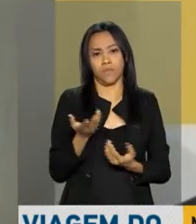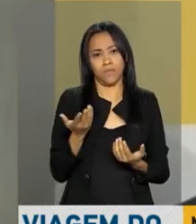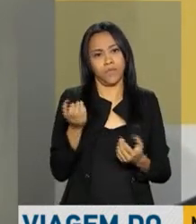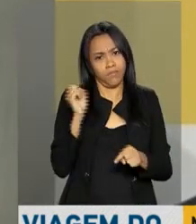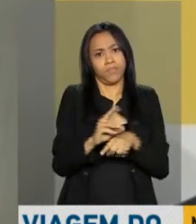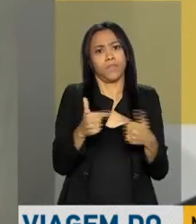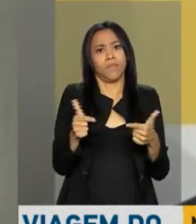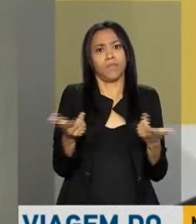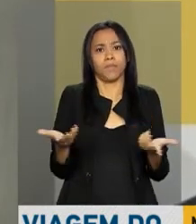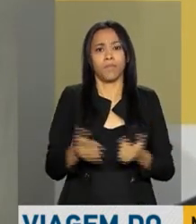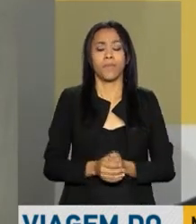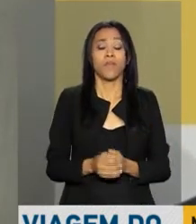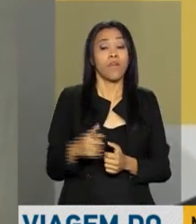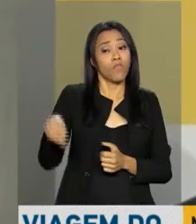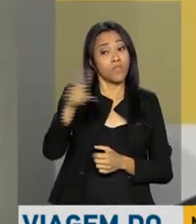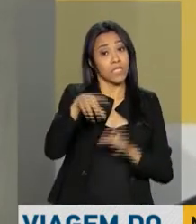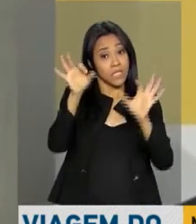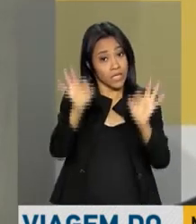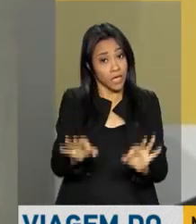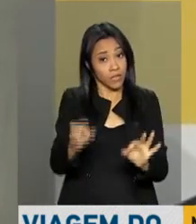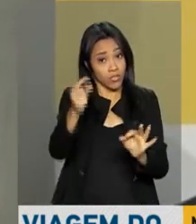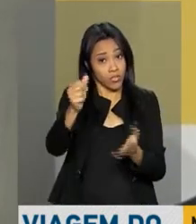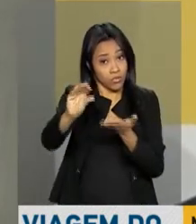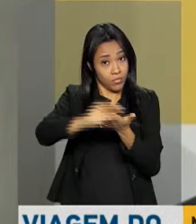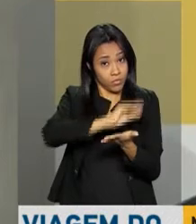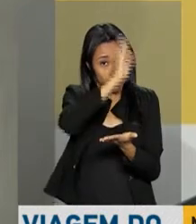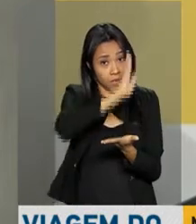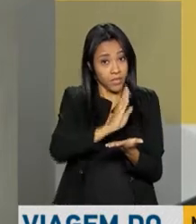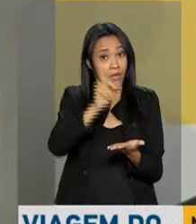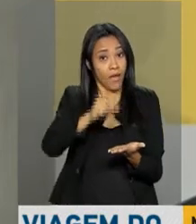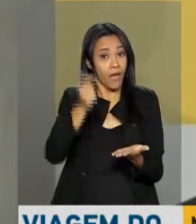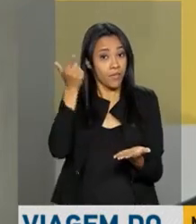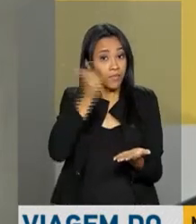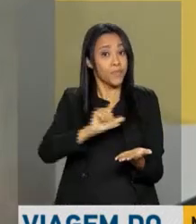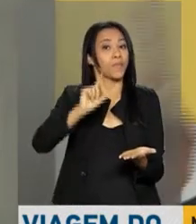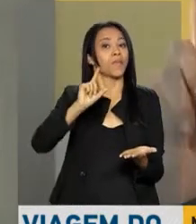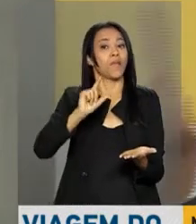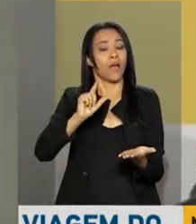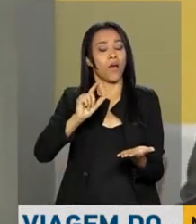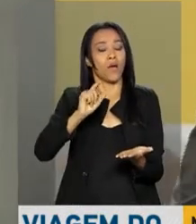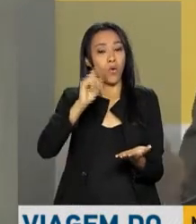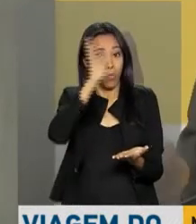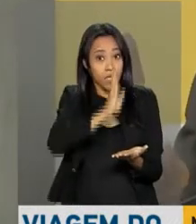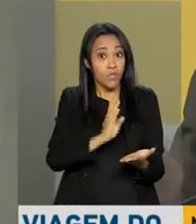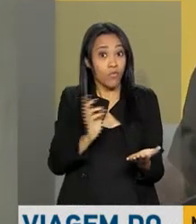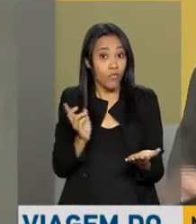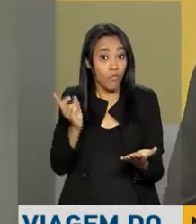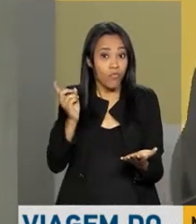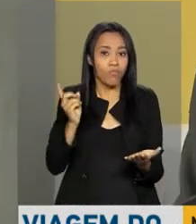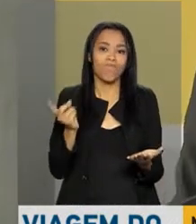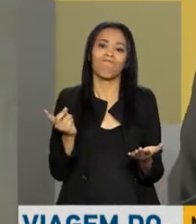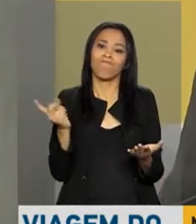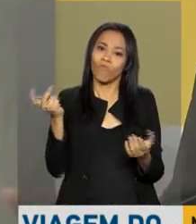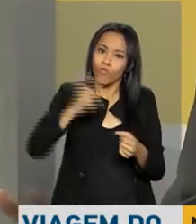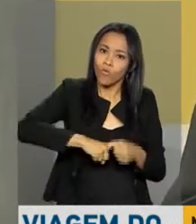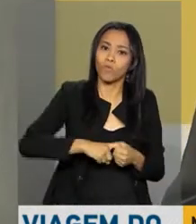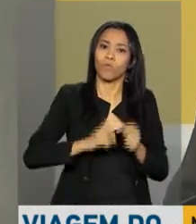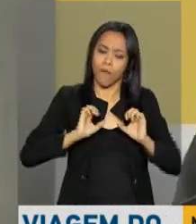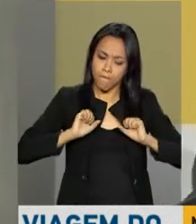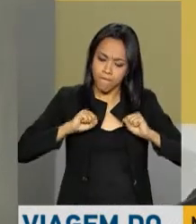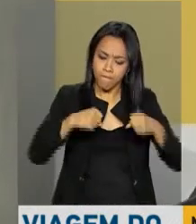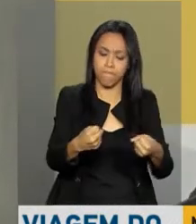certos investir no brasil é ganhar o brasil voltou esta é uma frase que eu tenho